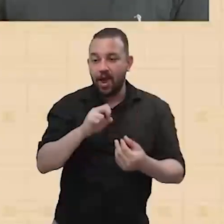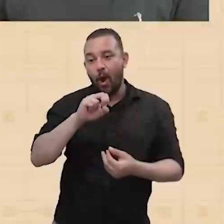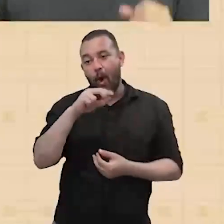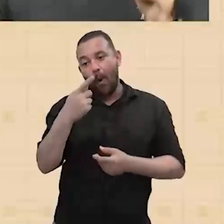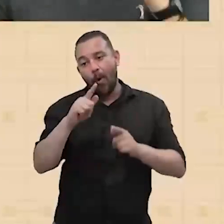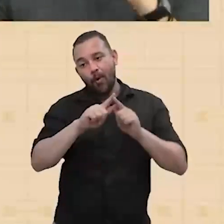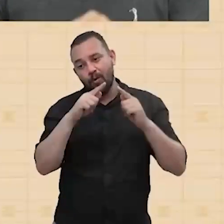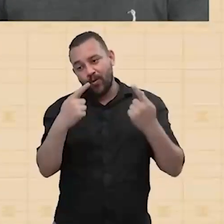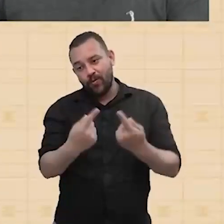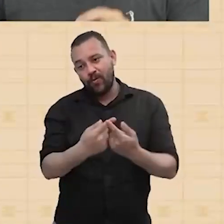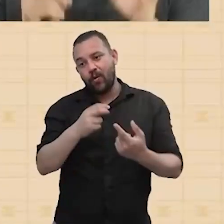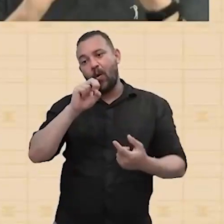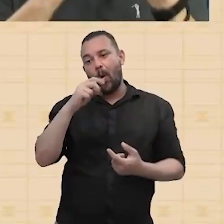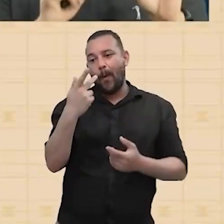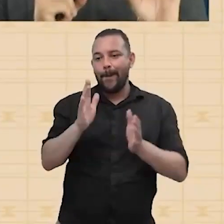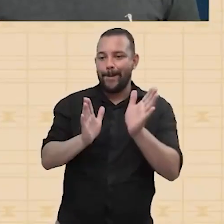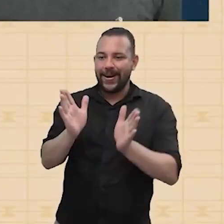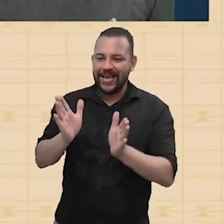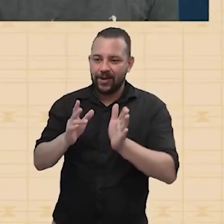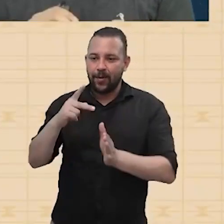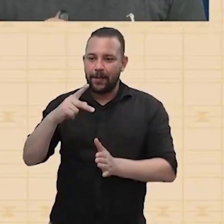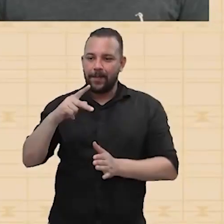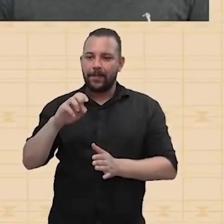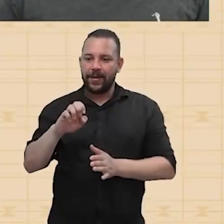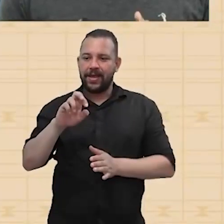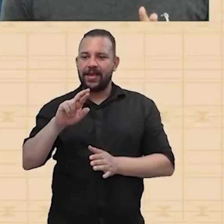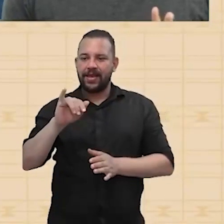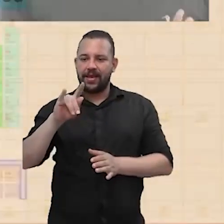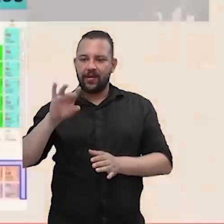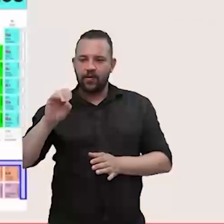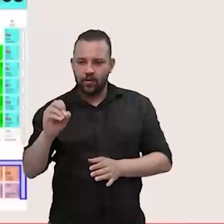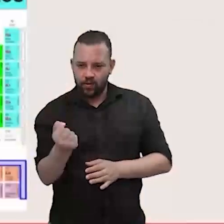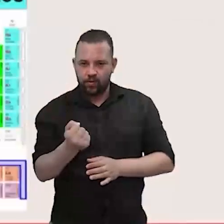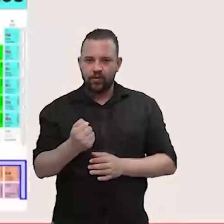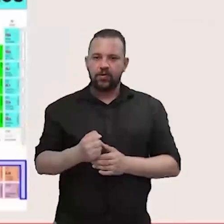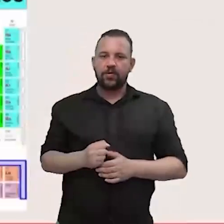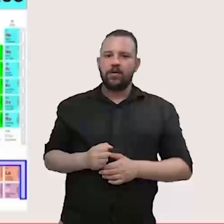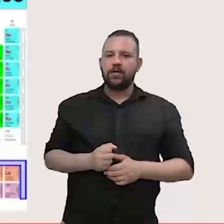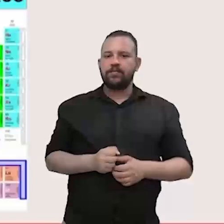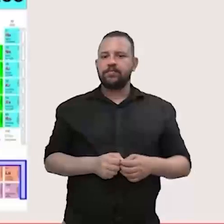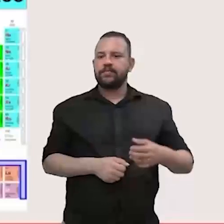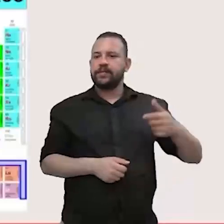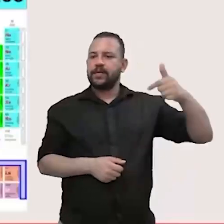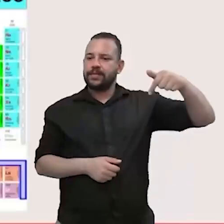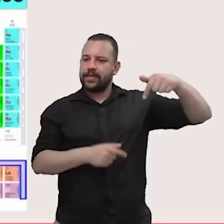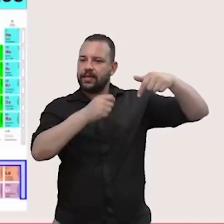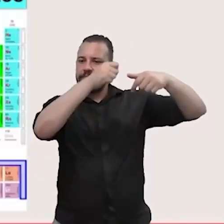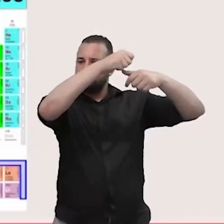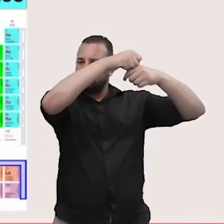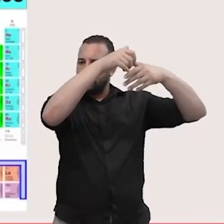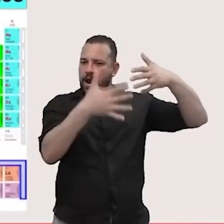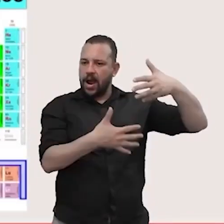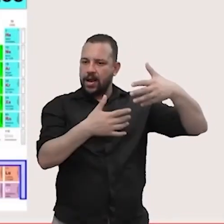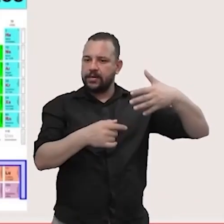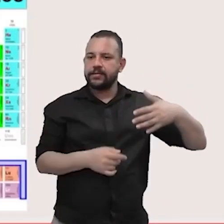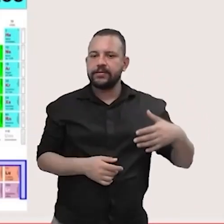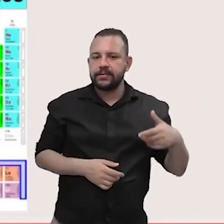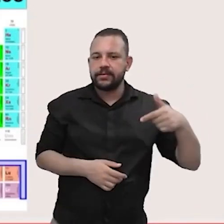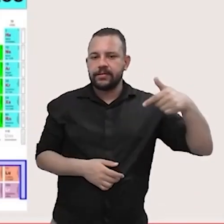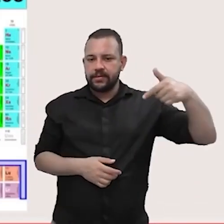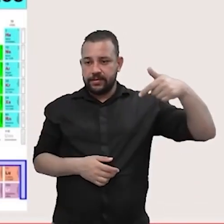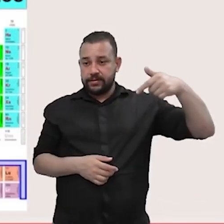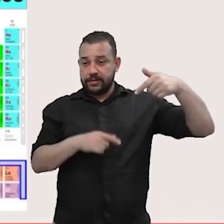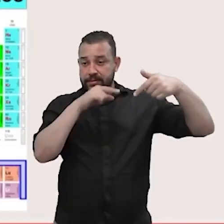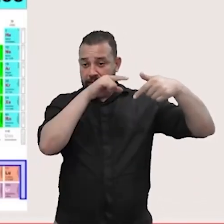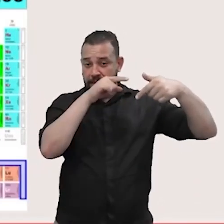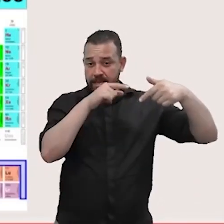grupos, ou períodos. Nesse momento eu quero falar dos períodos. Nós temos aí cerca de 7 períodos, mas eu botei